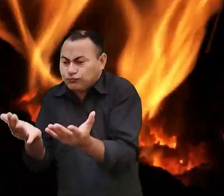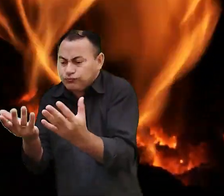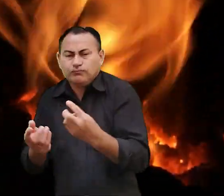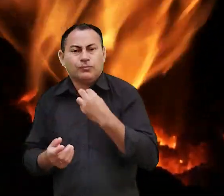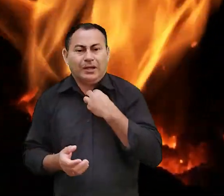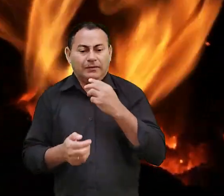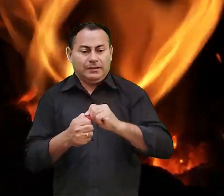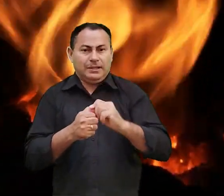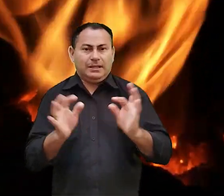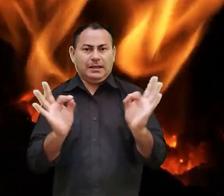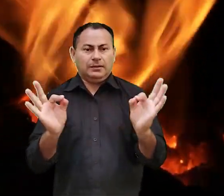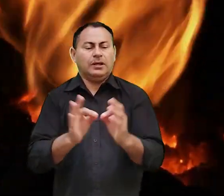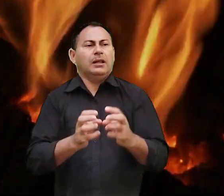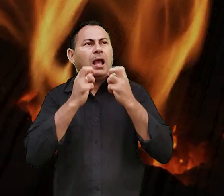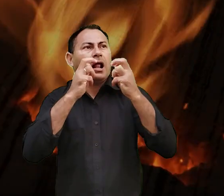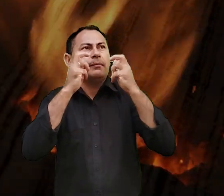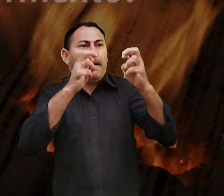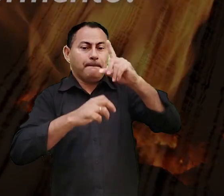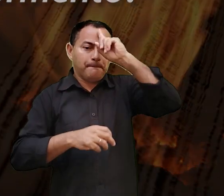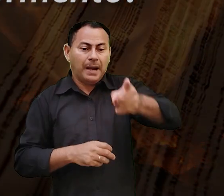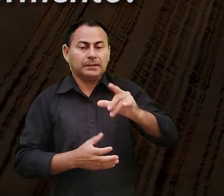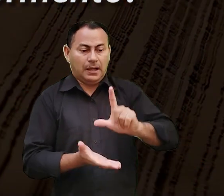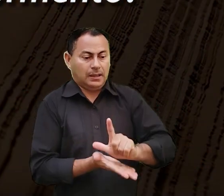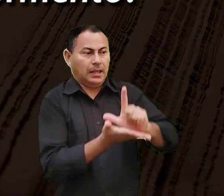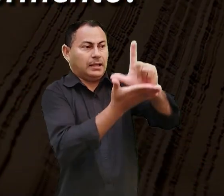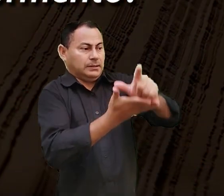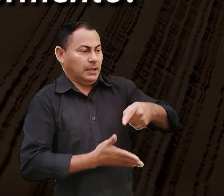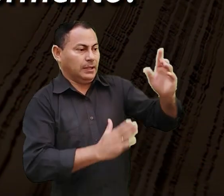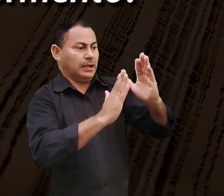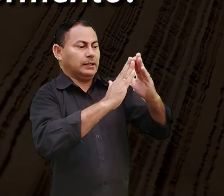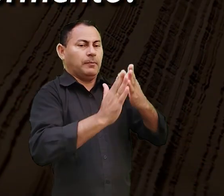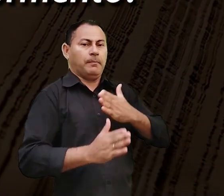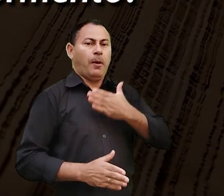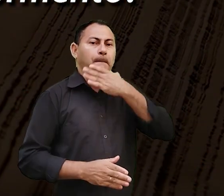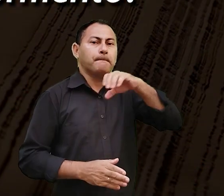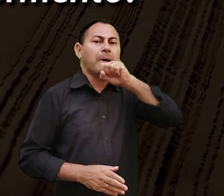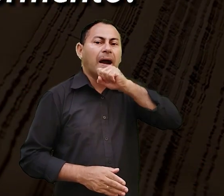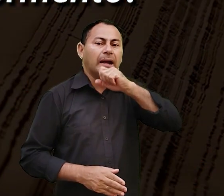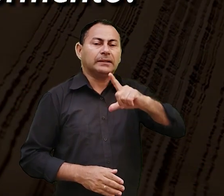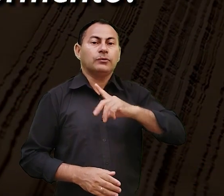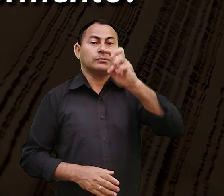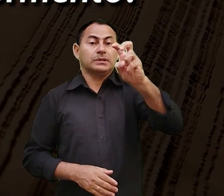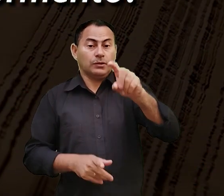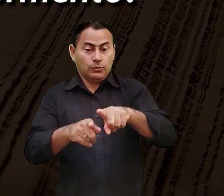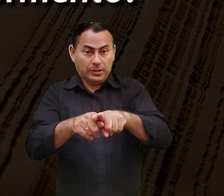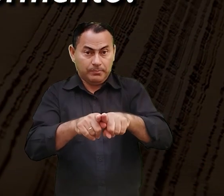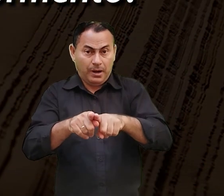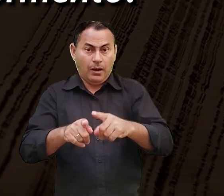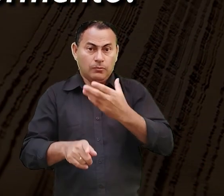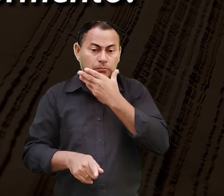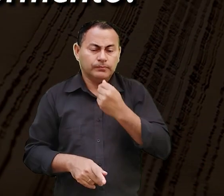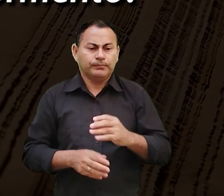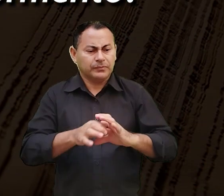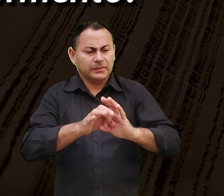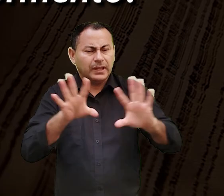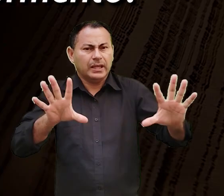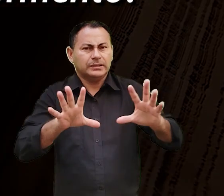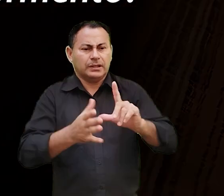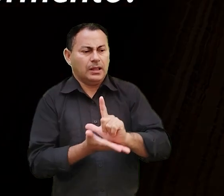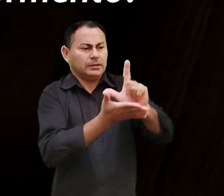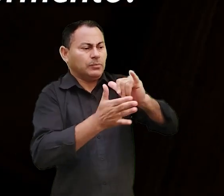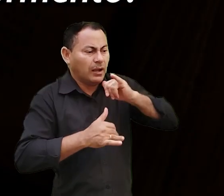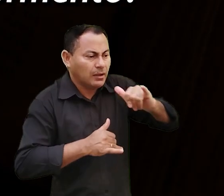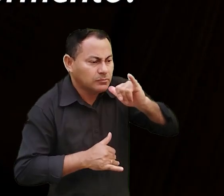nada que ele pudesse fazer a respeito, ele clamou: "Manda Lázaro ir à casa de meu pai, pois tenho 5 irmãos. Deixa que ele